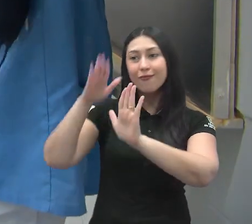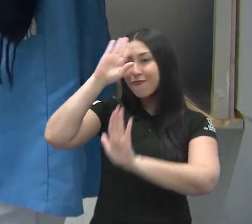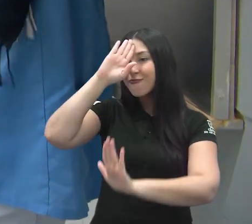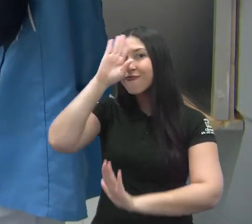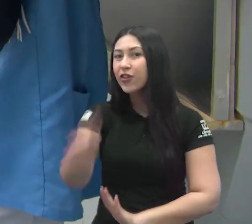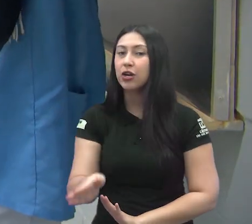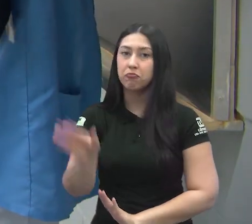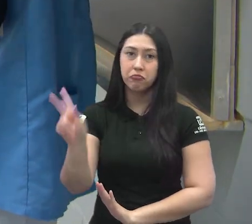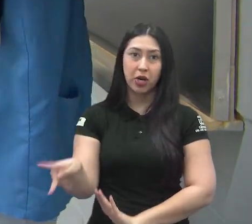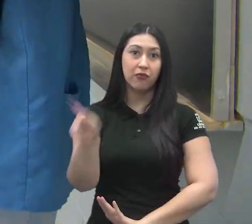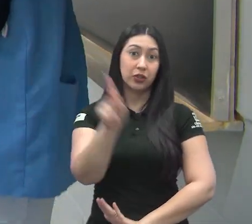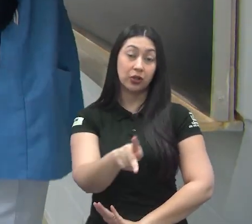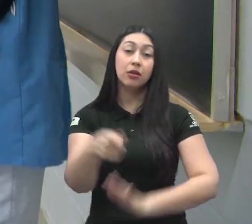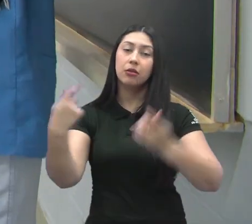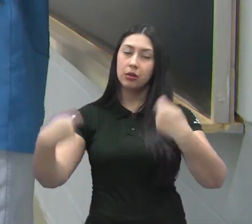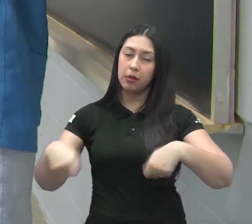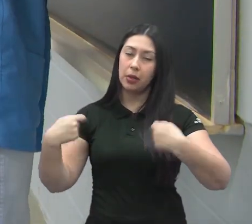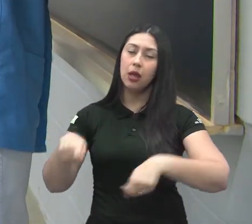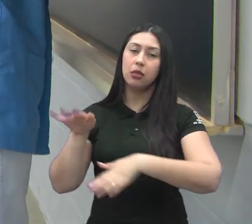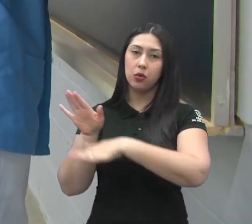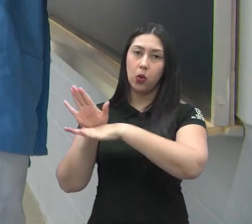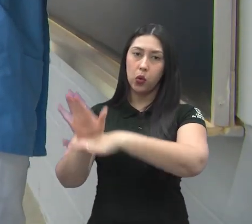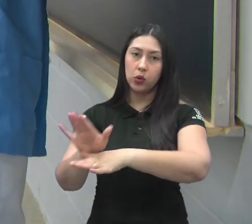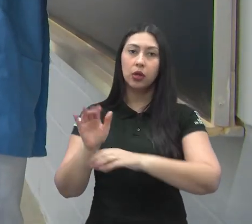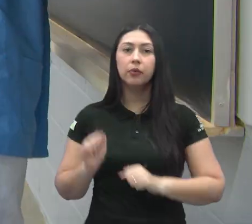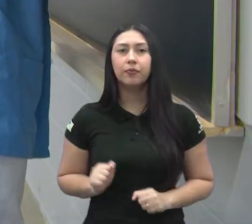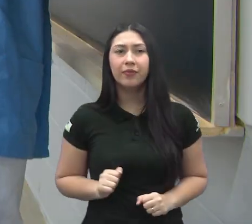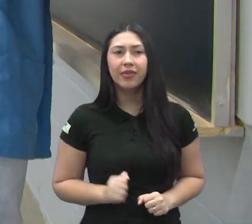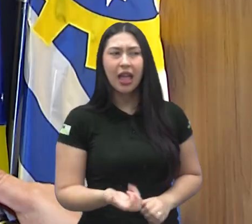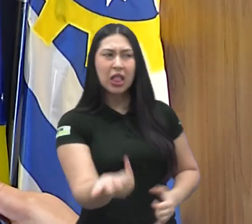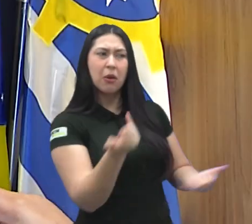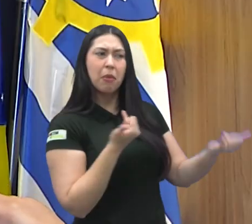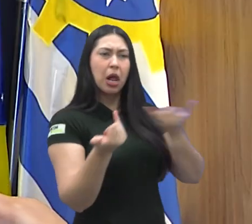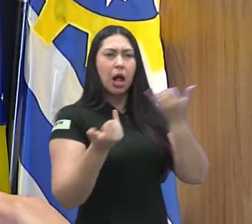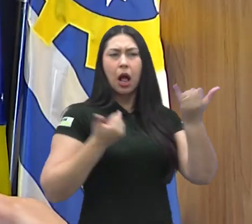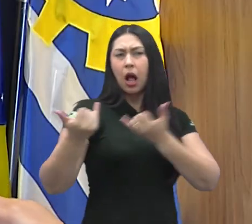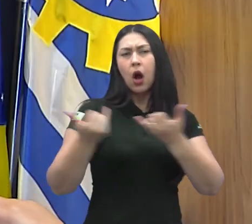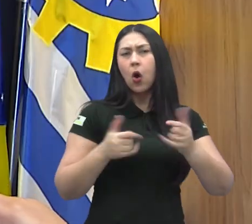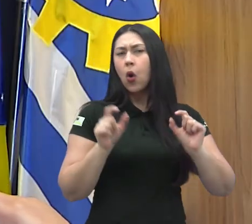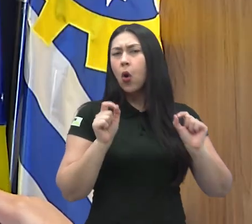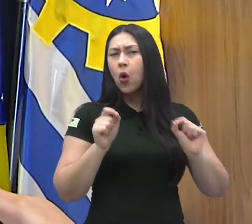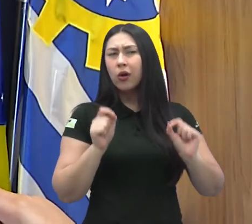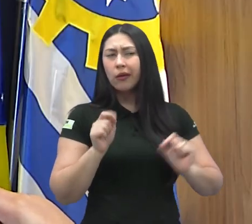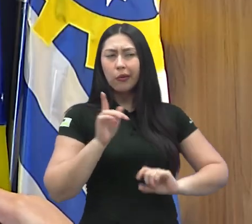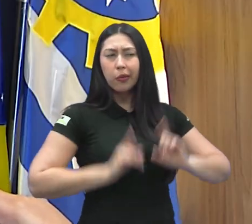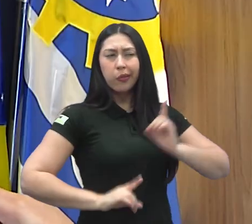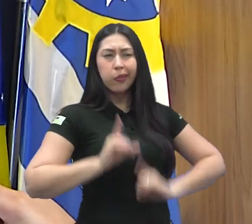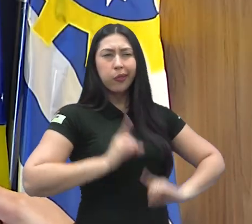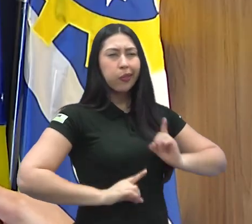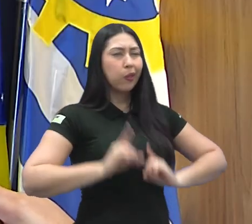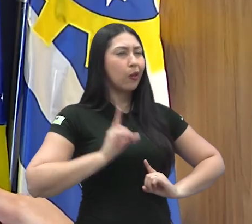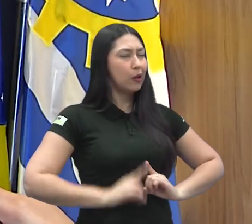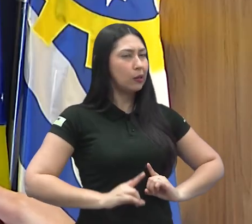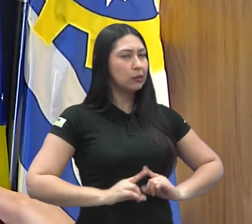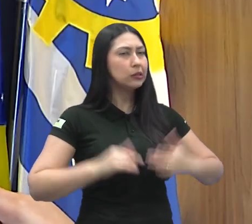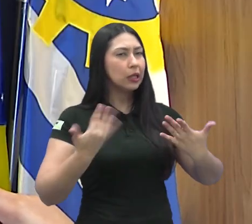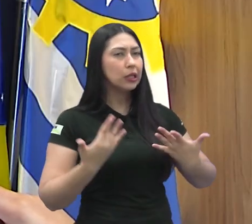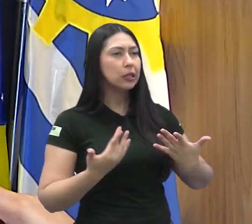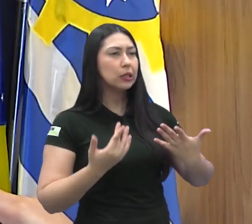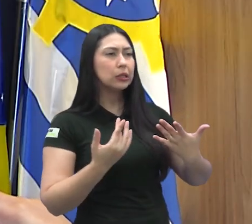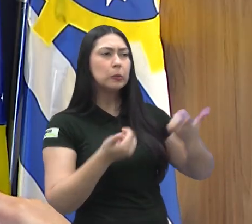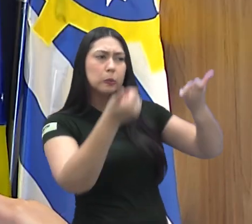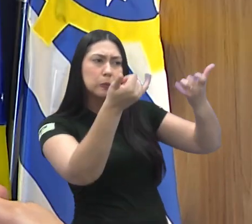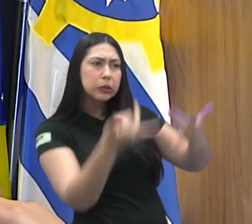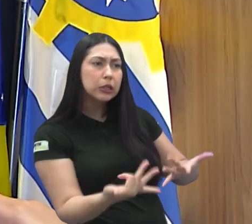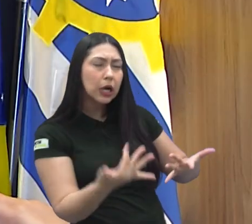ajudar diretamente os professores que necessitam de ajuda. Eu ouvi muitas pessoas e muitos professores falando sobre depressão. E